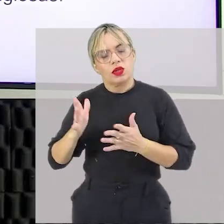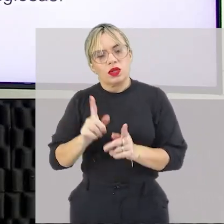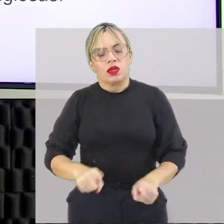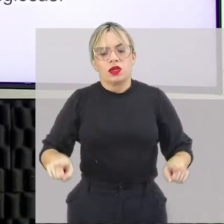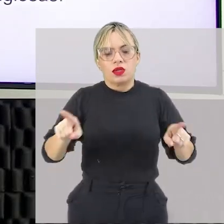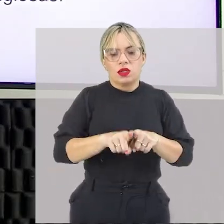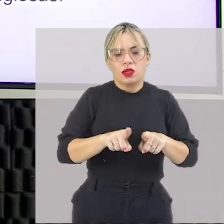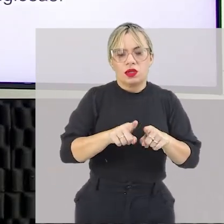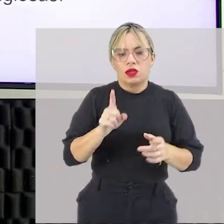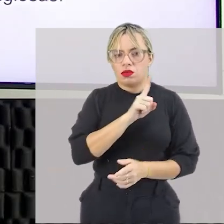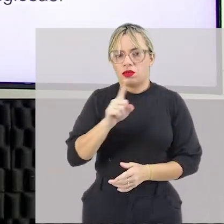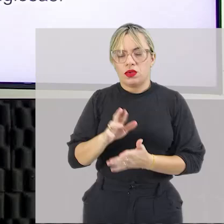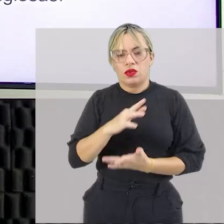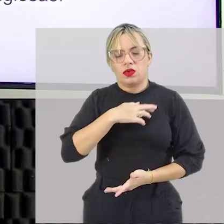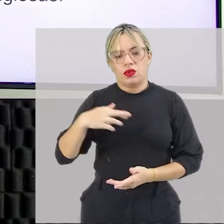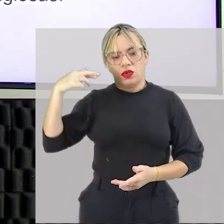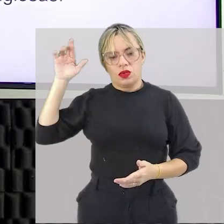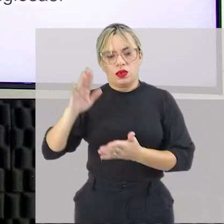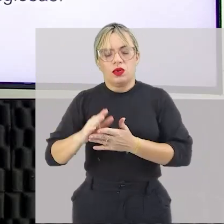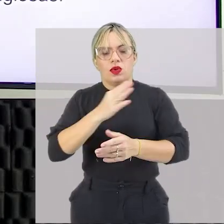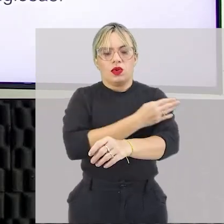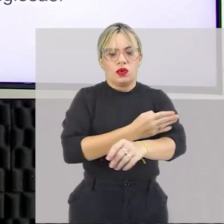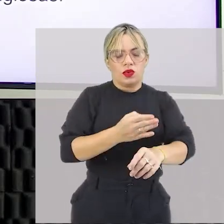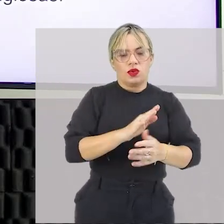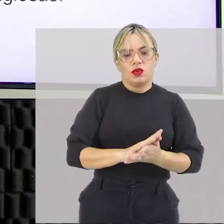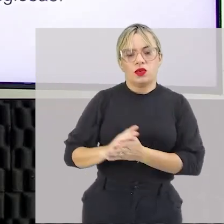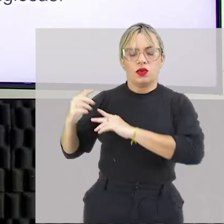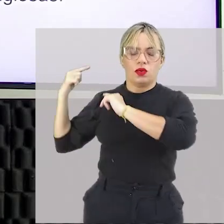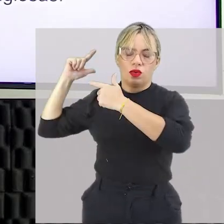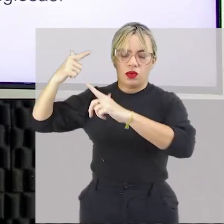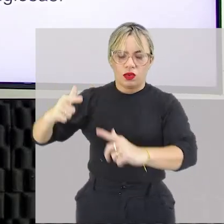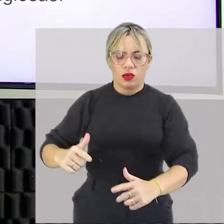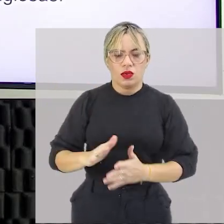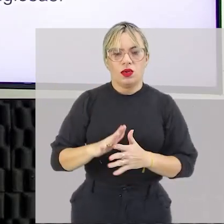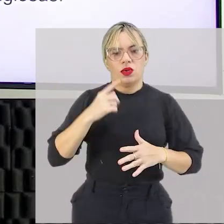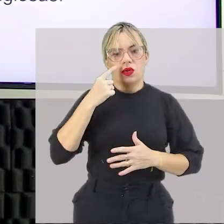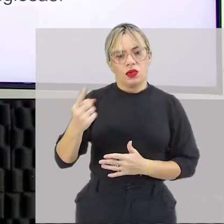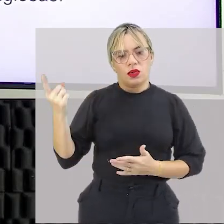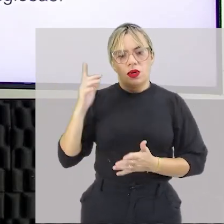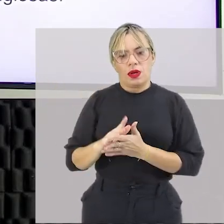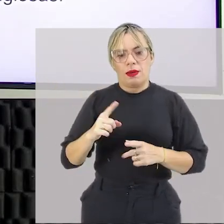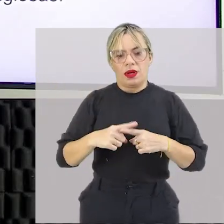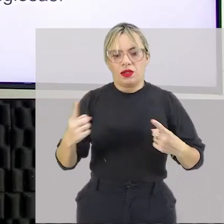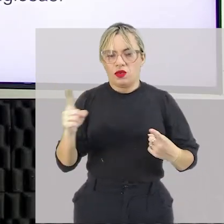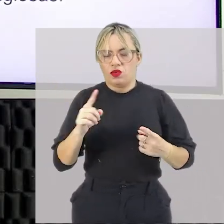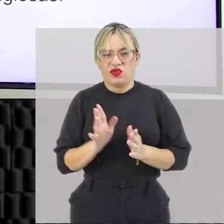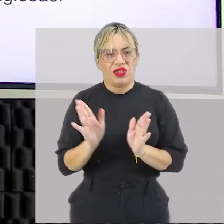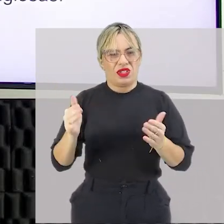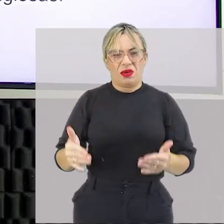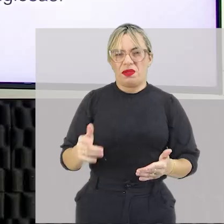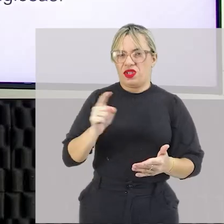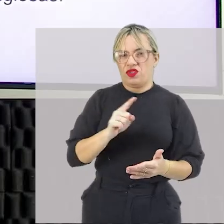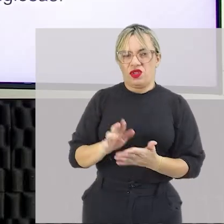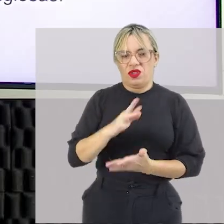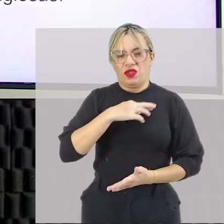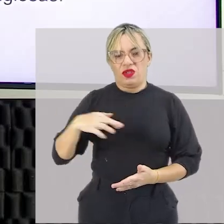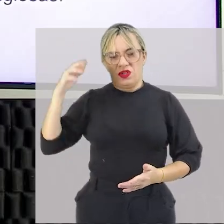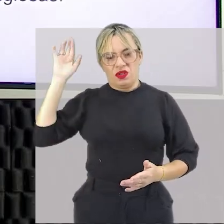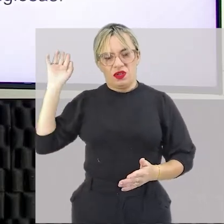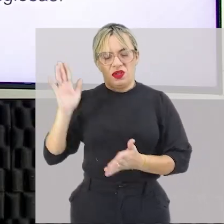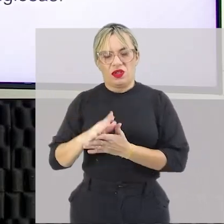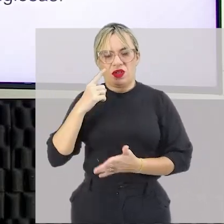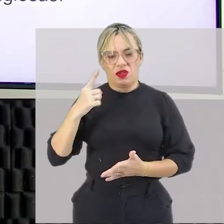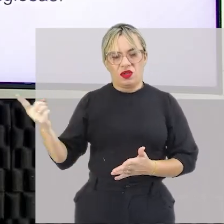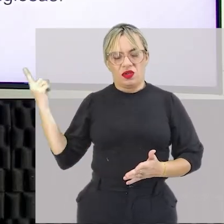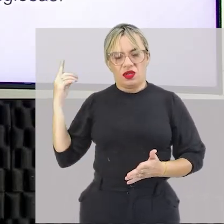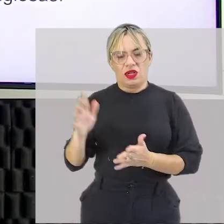não é citado religião, é citado costume, tradição, mas não diretamente a religião. Ou seja, a letra E seria uma